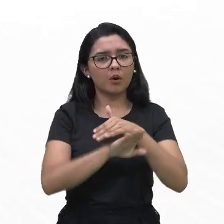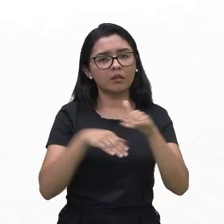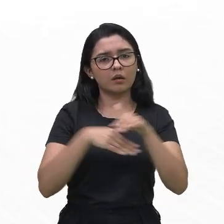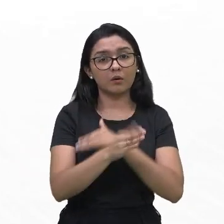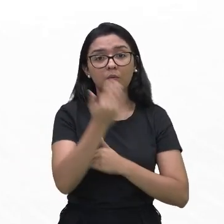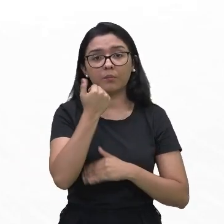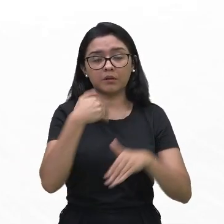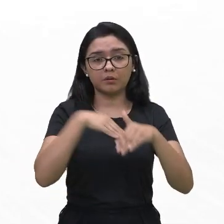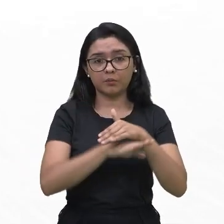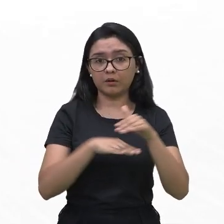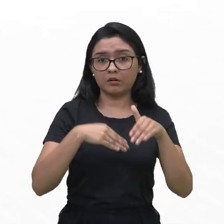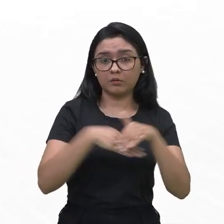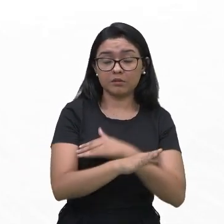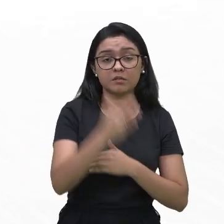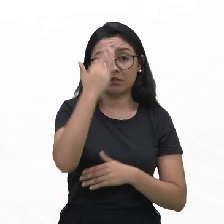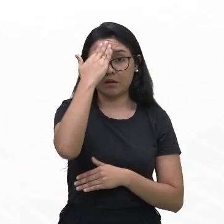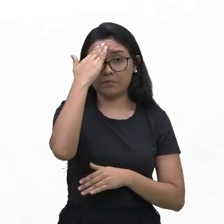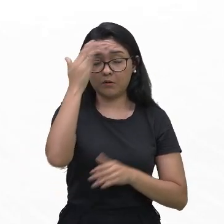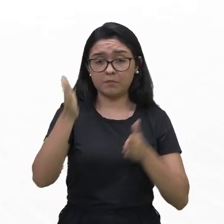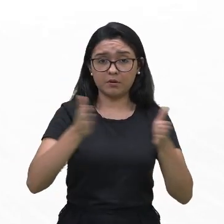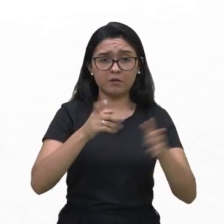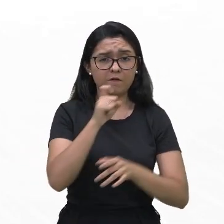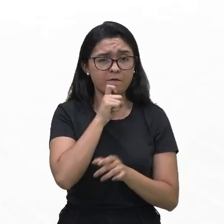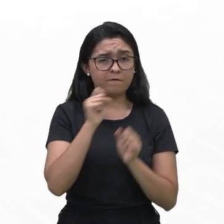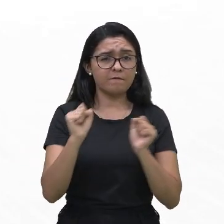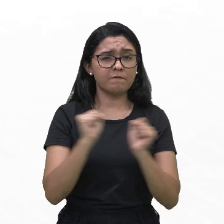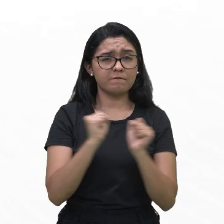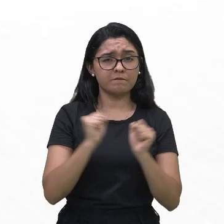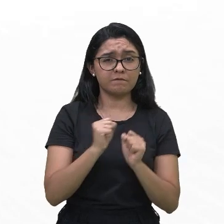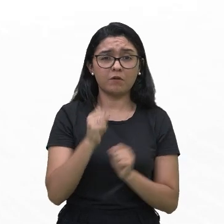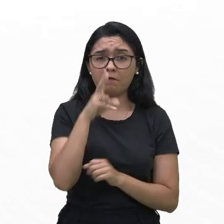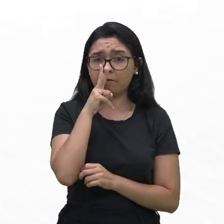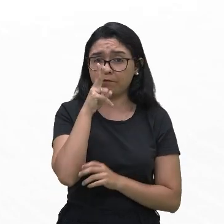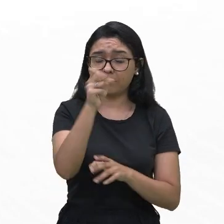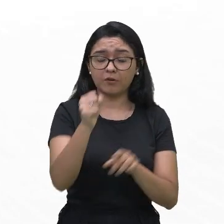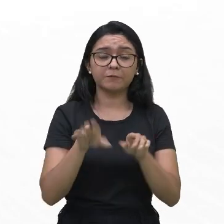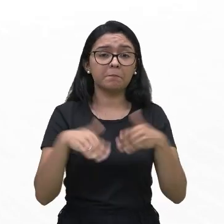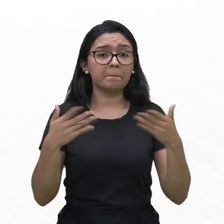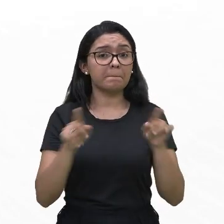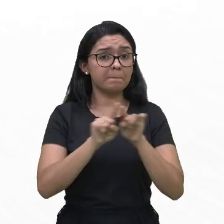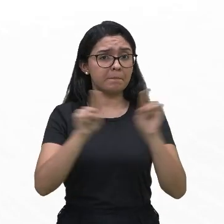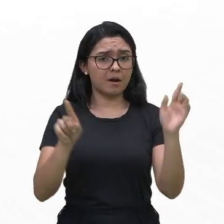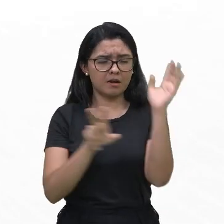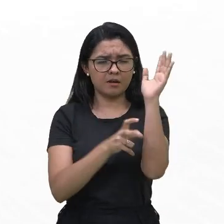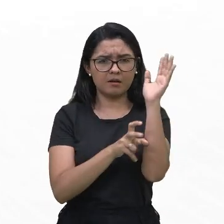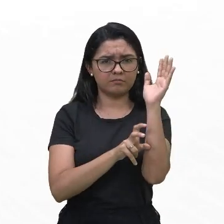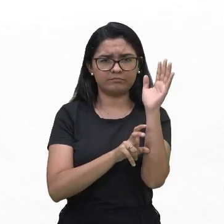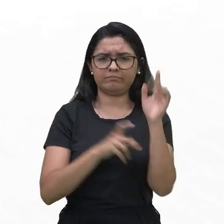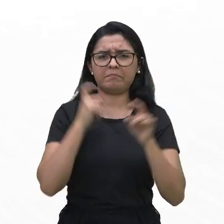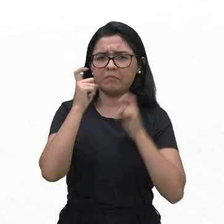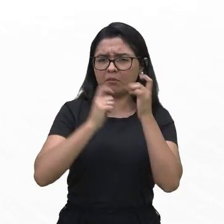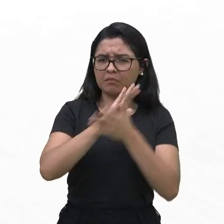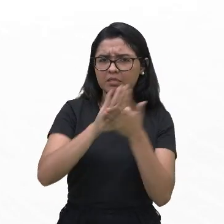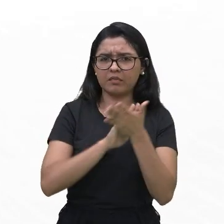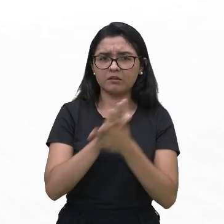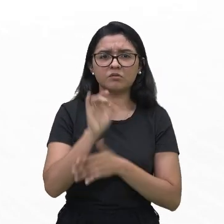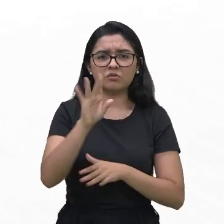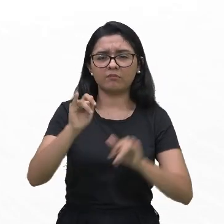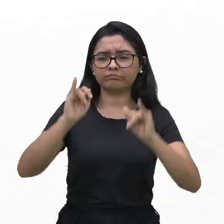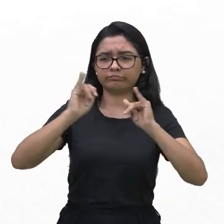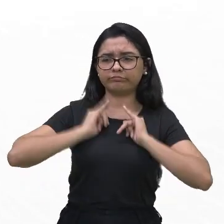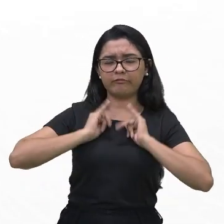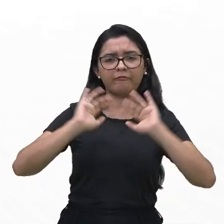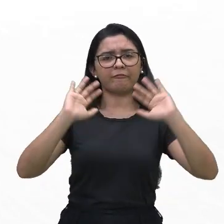despensa. Sabiam que o inverno seria intenso, duradouro. A cigarra não tinha essa preocupação. Só queria saber de